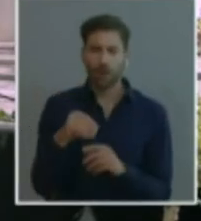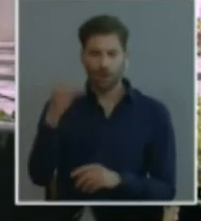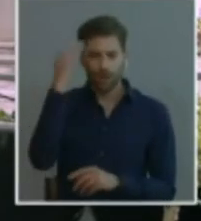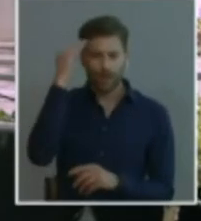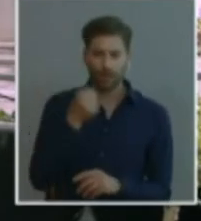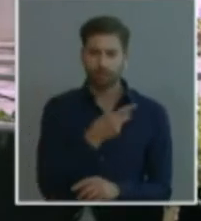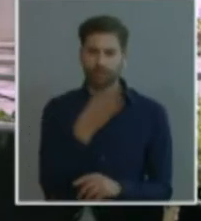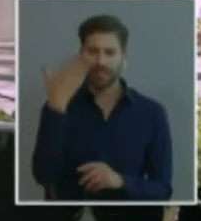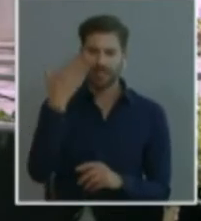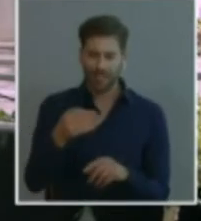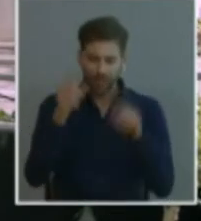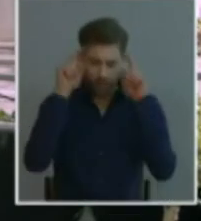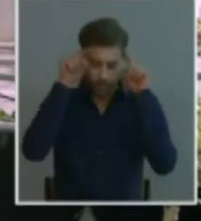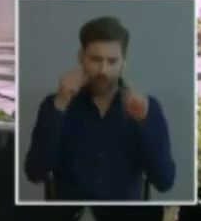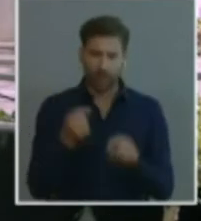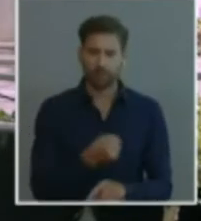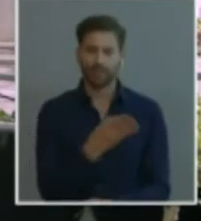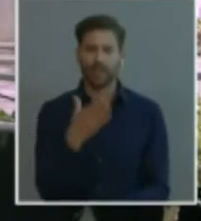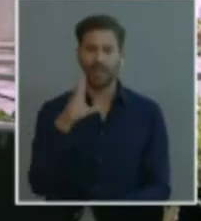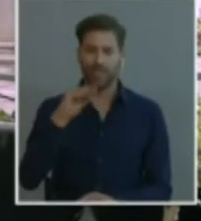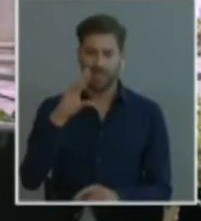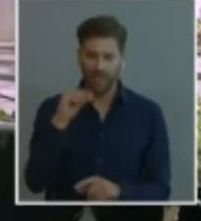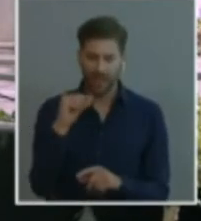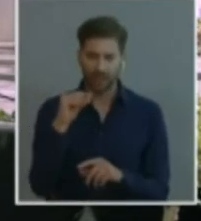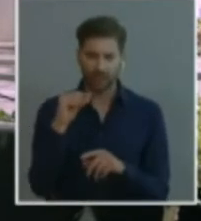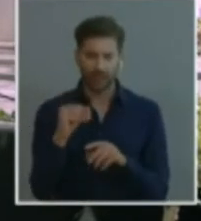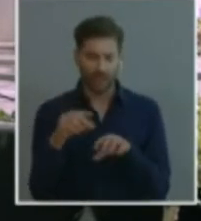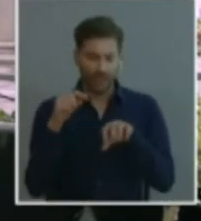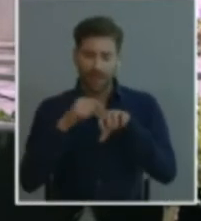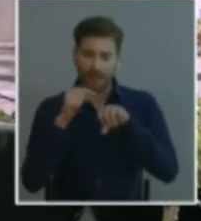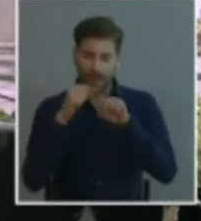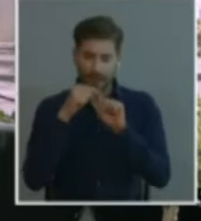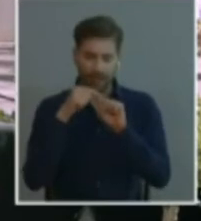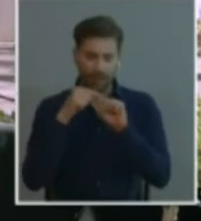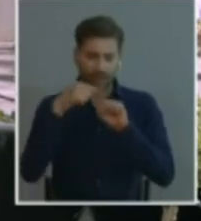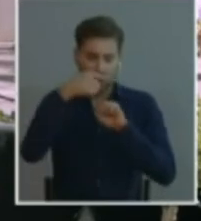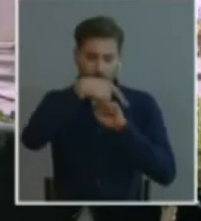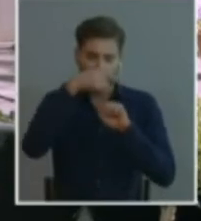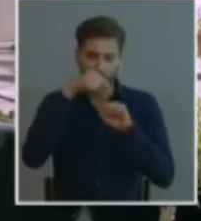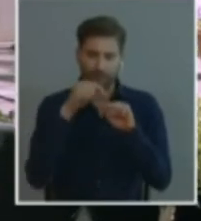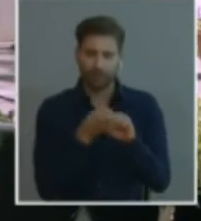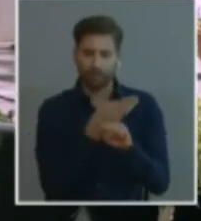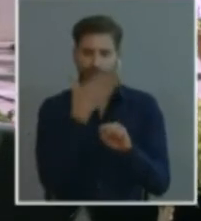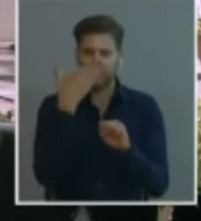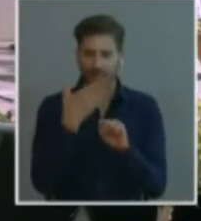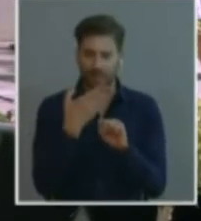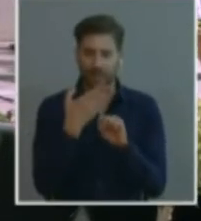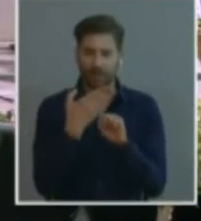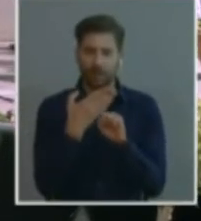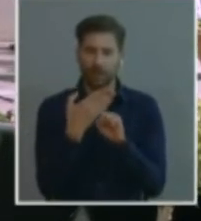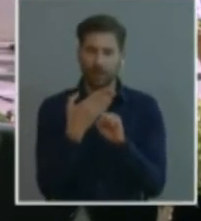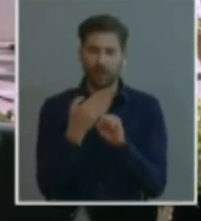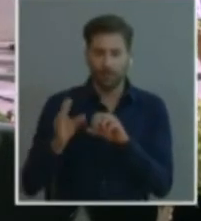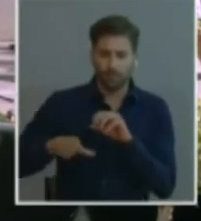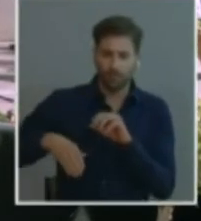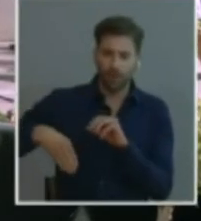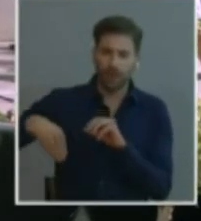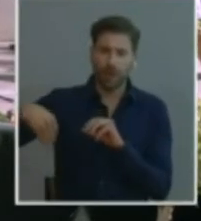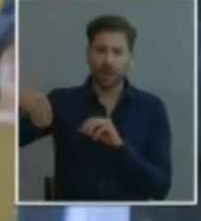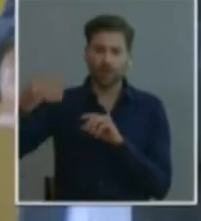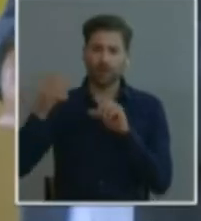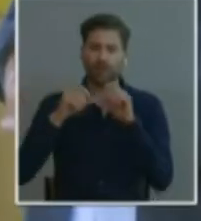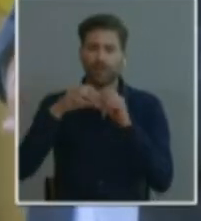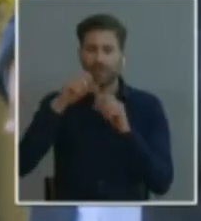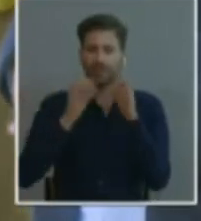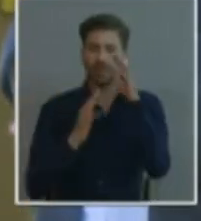chifres, e nas cabeças 7 diademas. A cauda arrastava um terço das estrelas